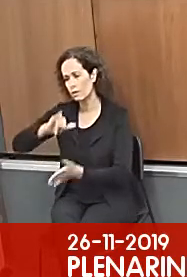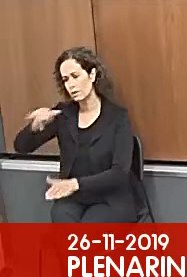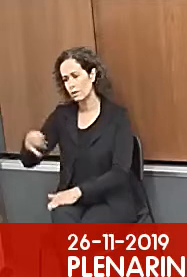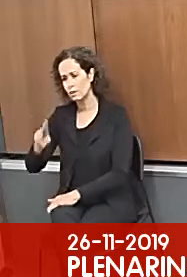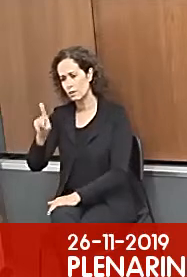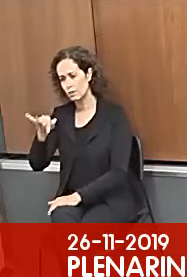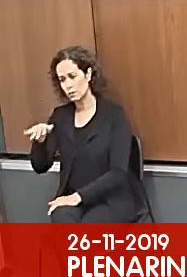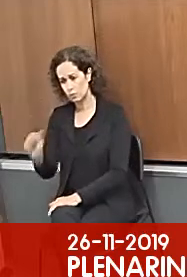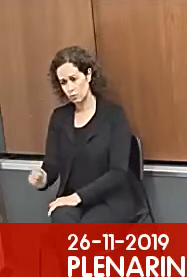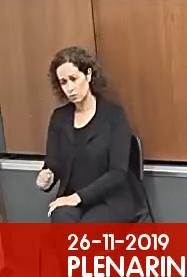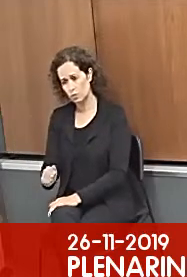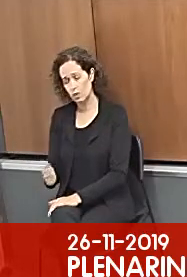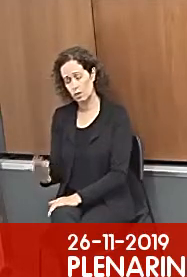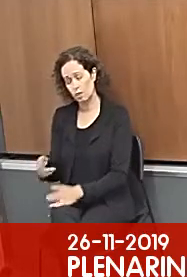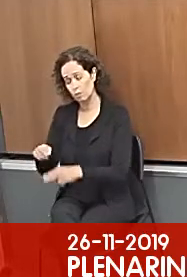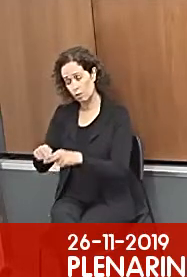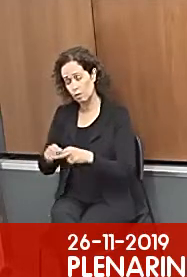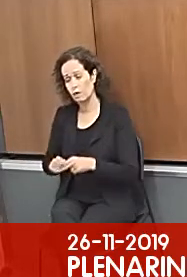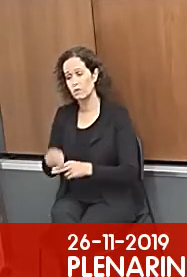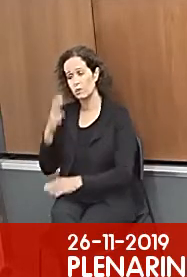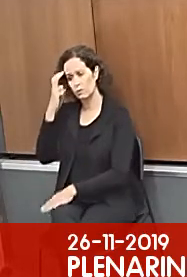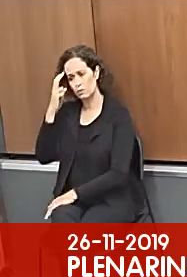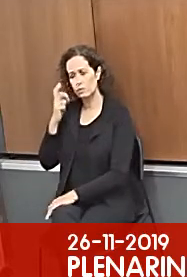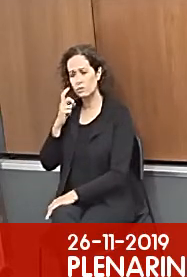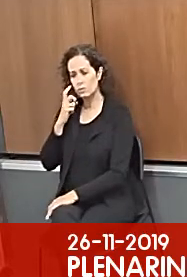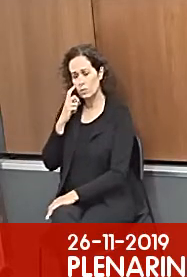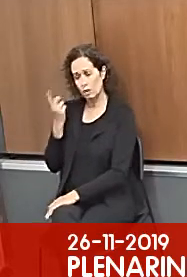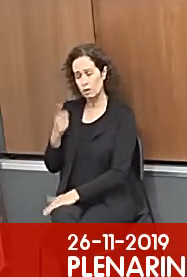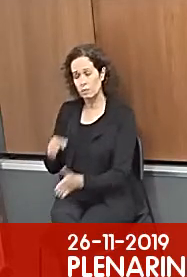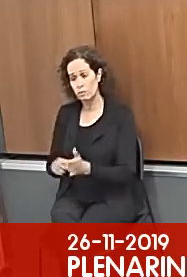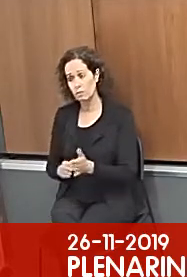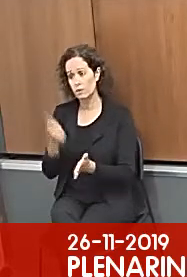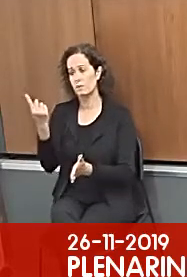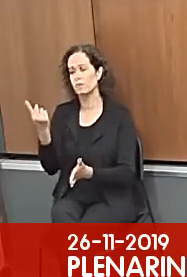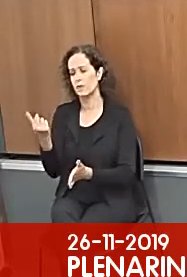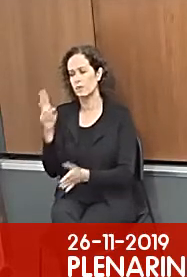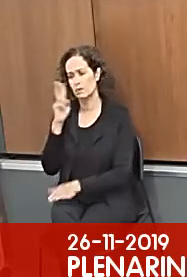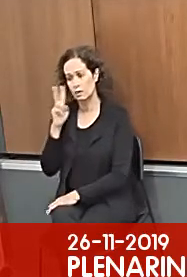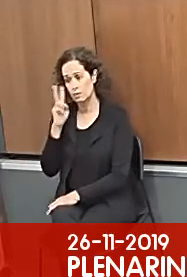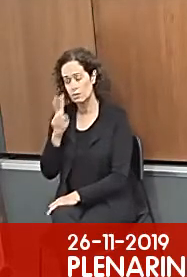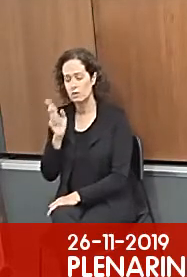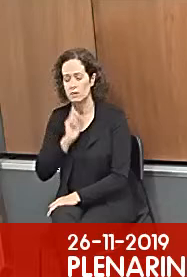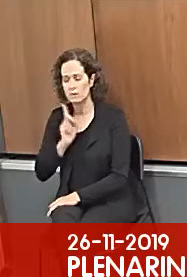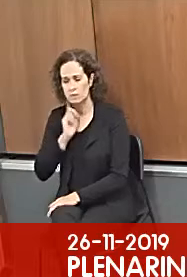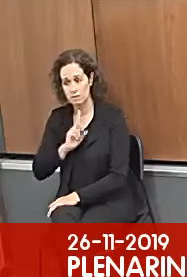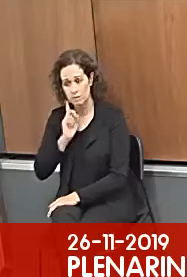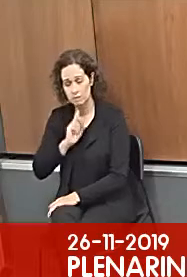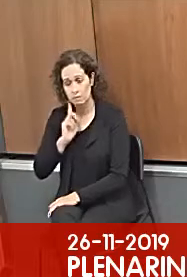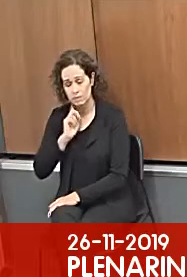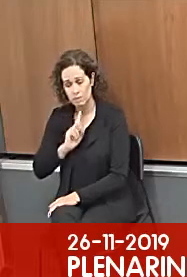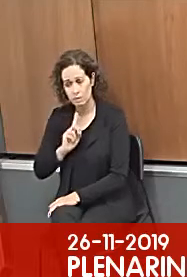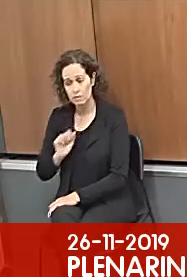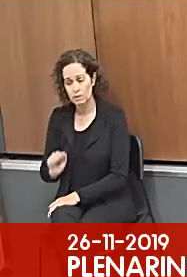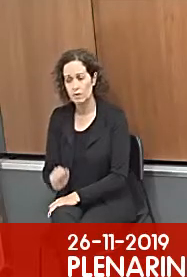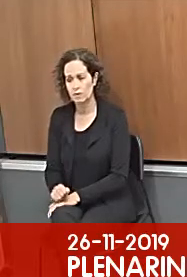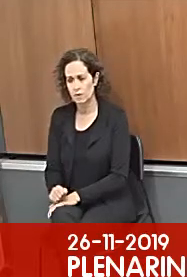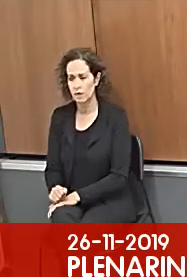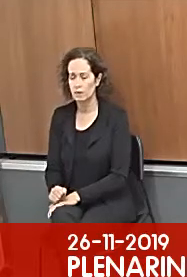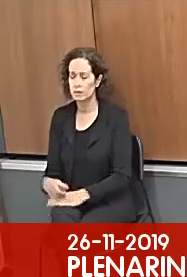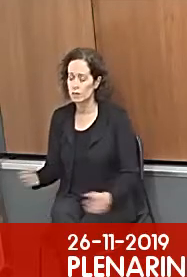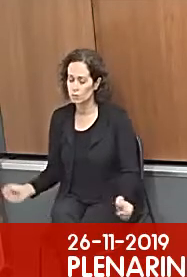Júlia, graças ao deputado, pela primeira vez na história de Minas Gerais,